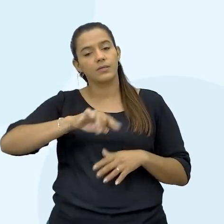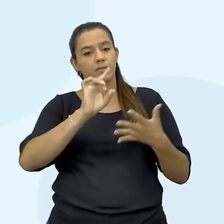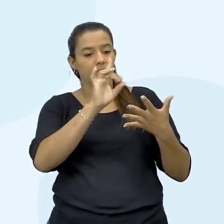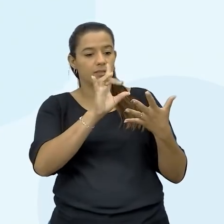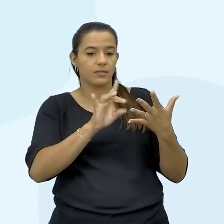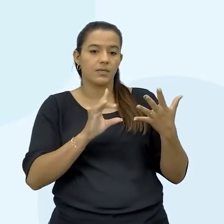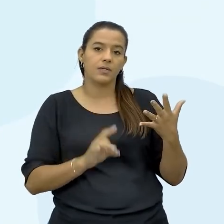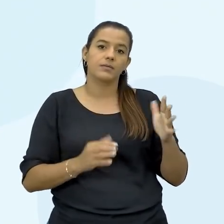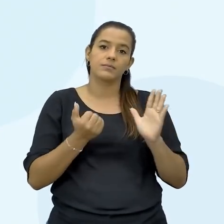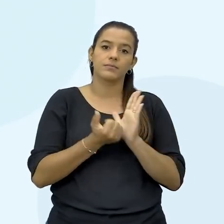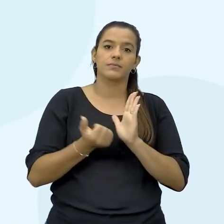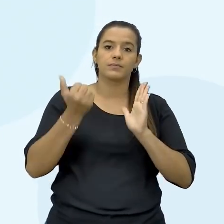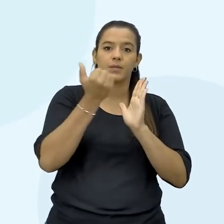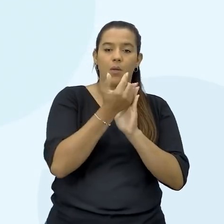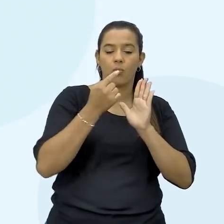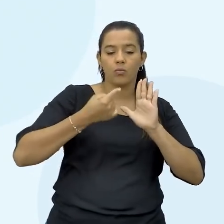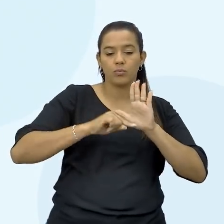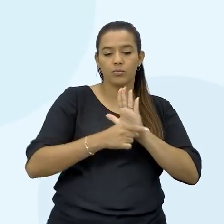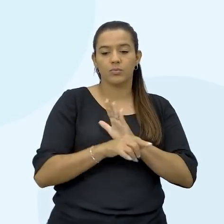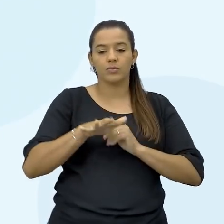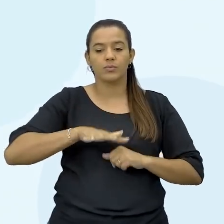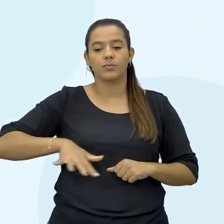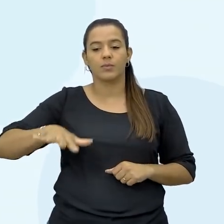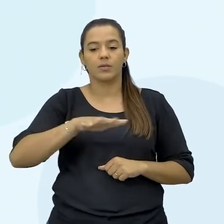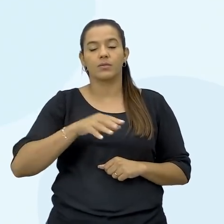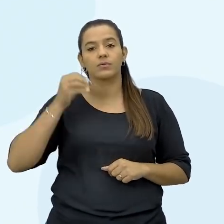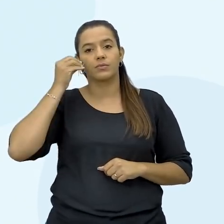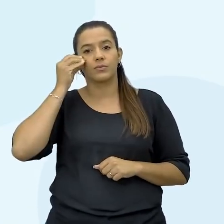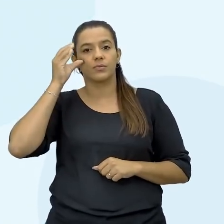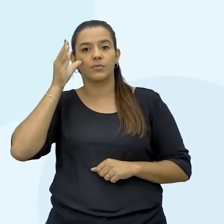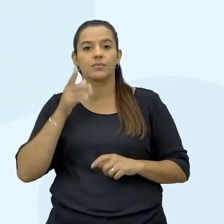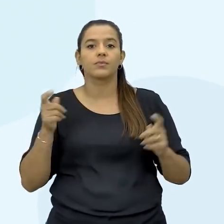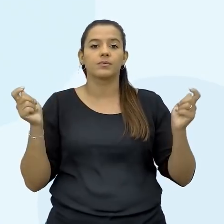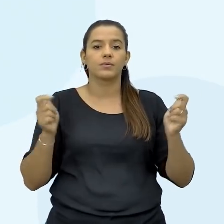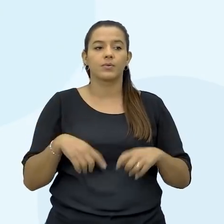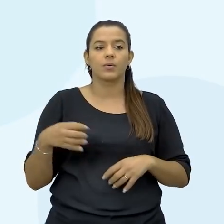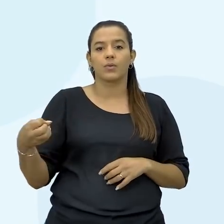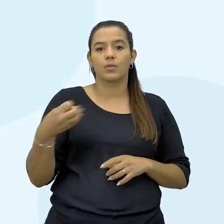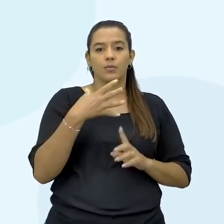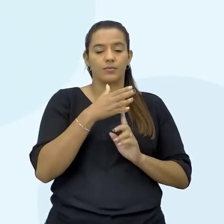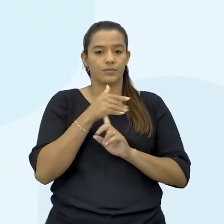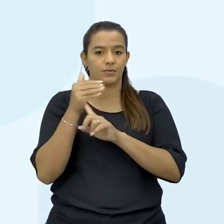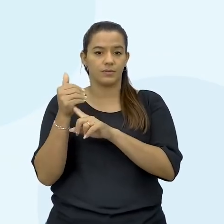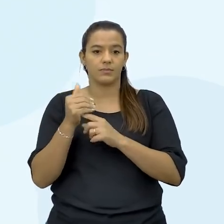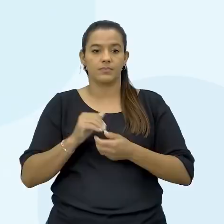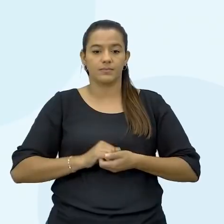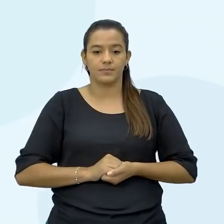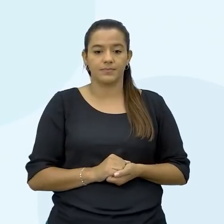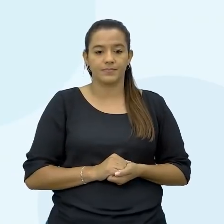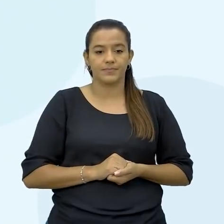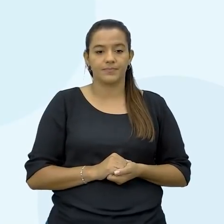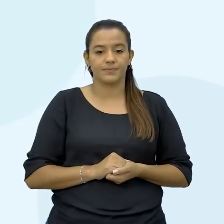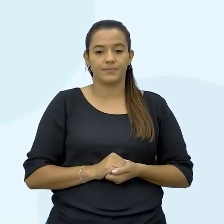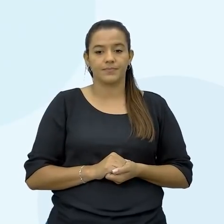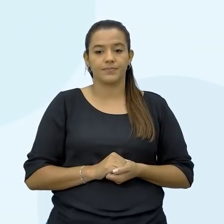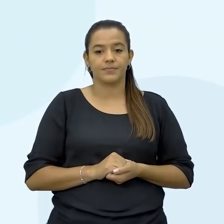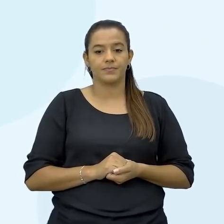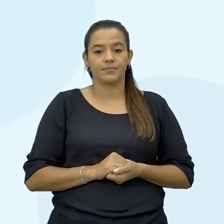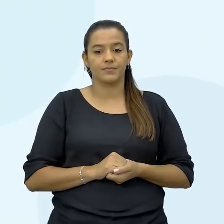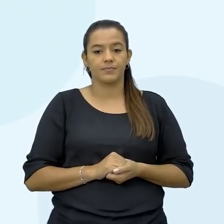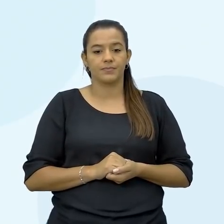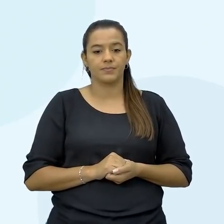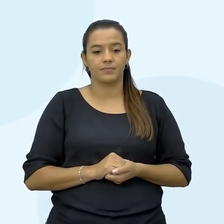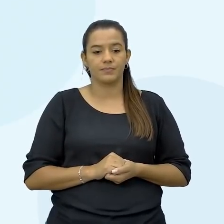itinerários, esses aprofundamentos curriculares nas áreas do conhecimento com o Novotec Expresso. Próximo slide, por